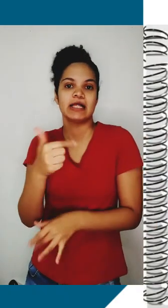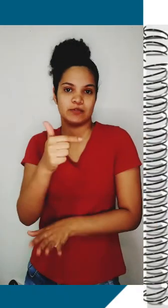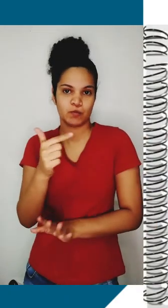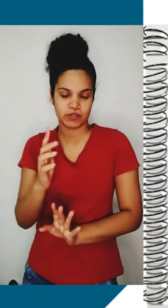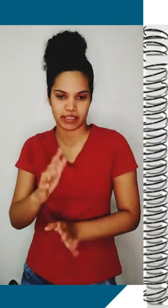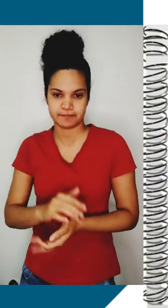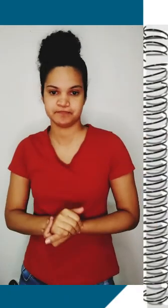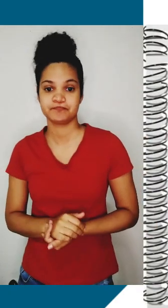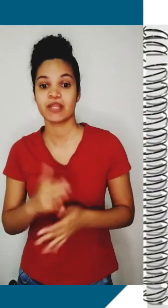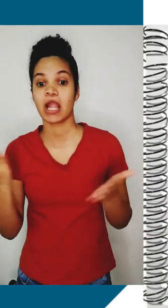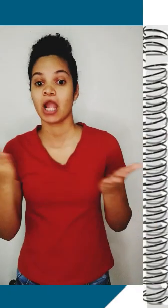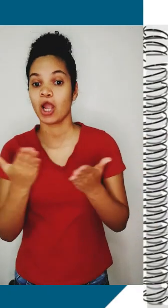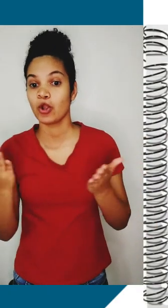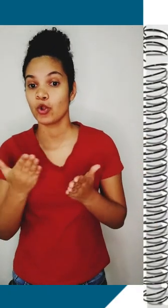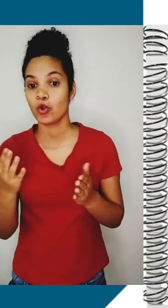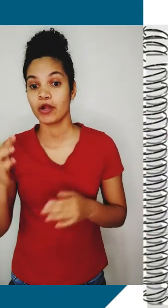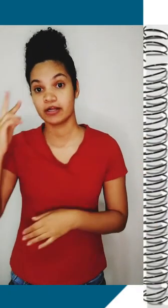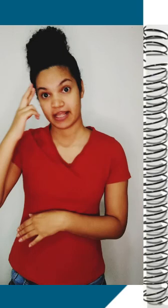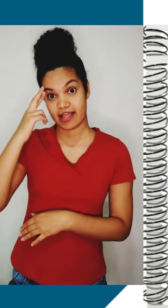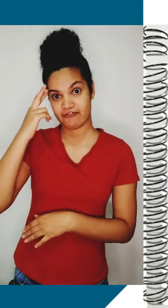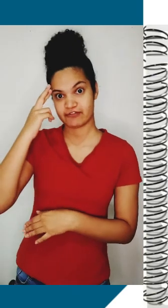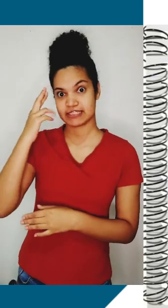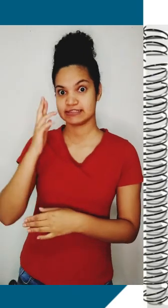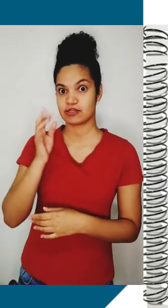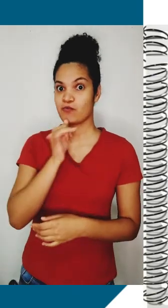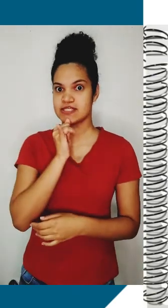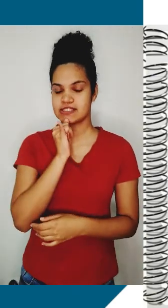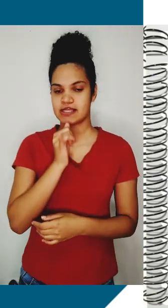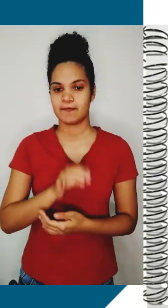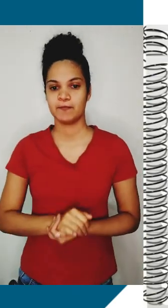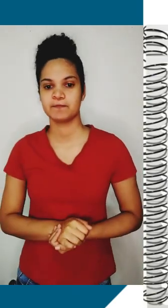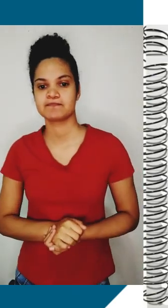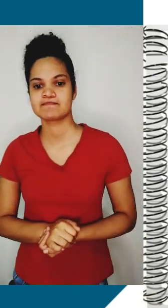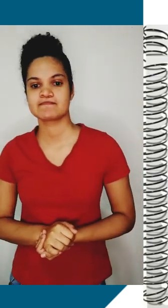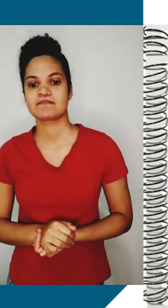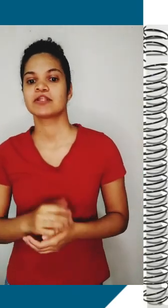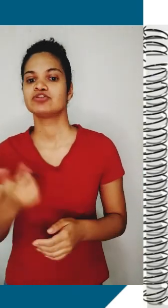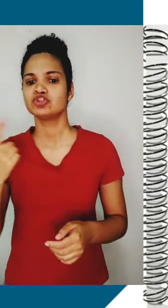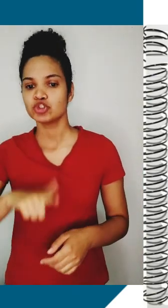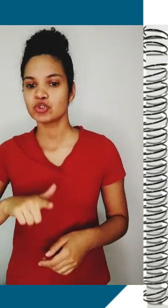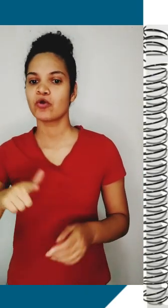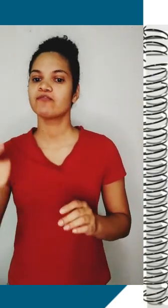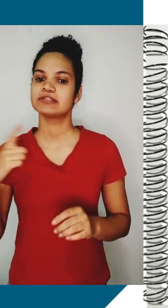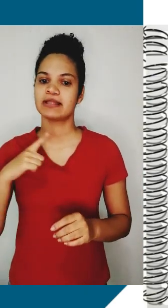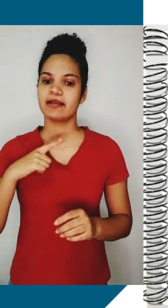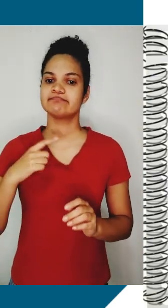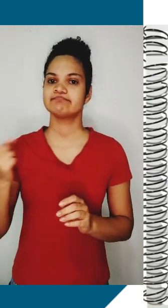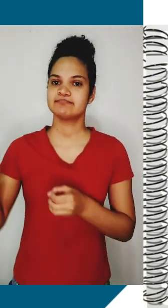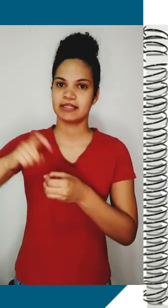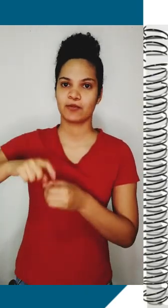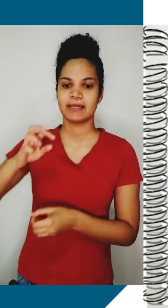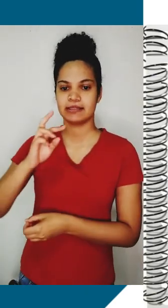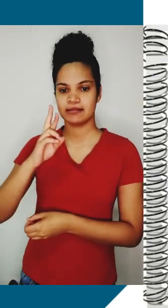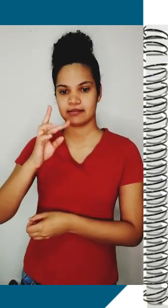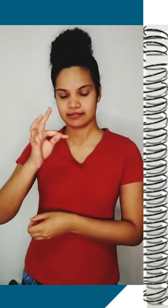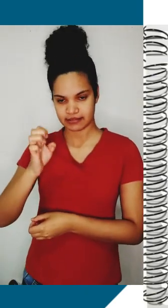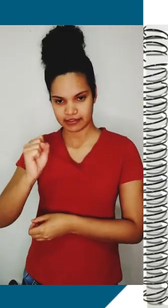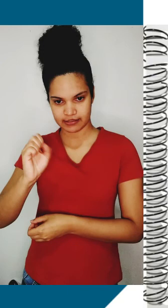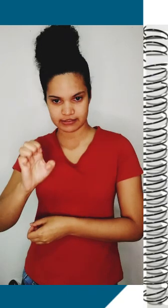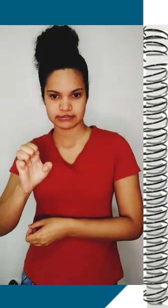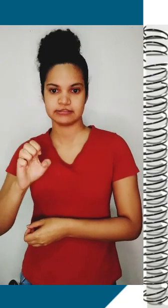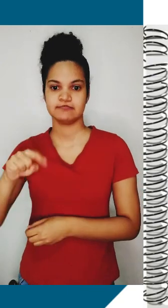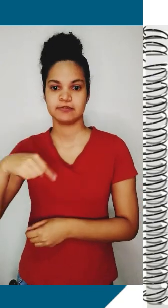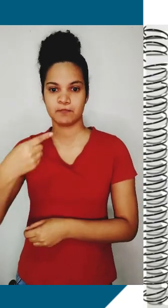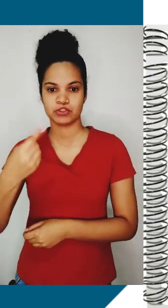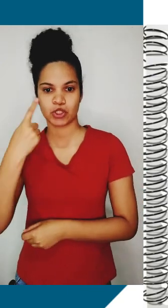a um exemplo de reflexão. Mais uma vez a gente tem um parágrafo, né? No início tem a retomada da tese e depois nós vemos: o que seria